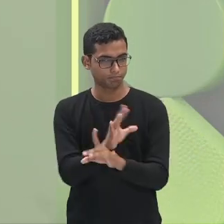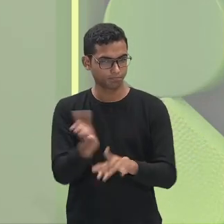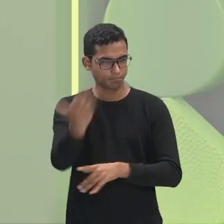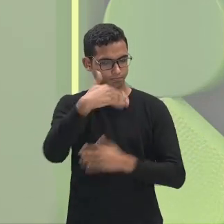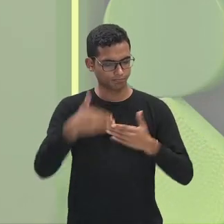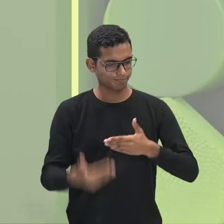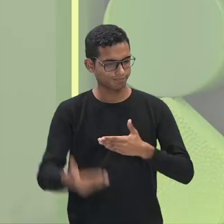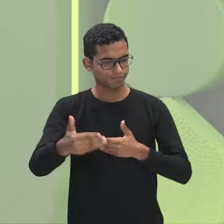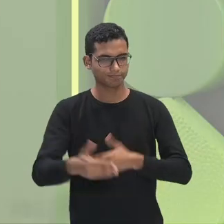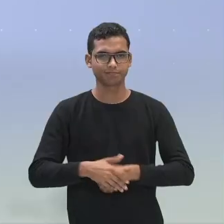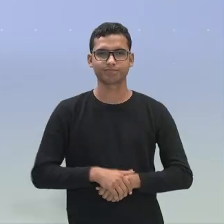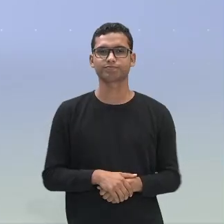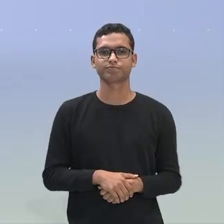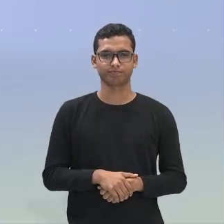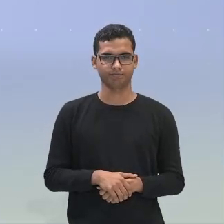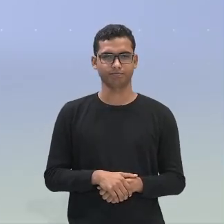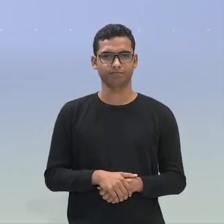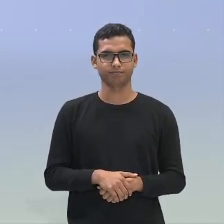lá assistir?